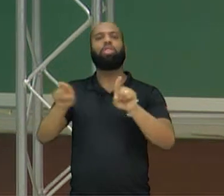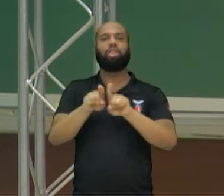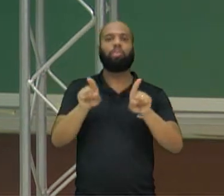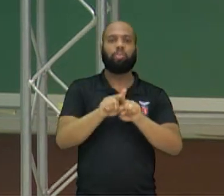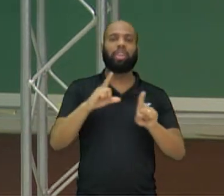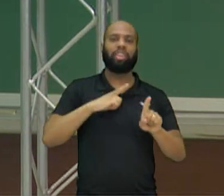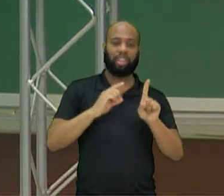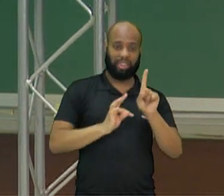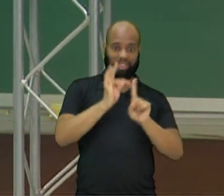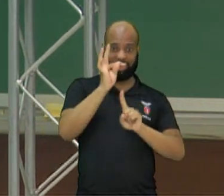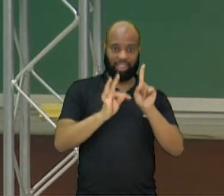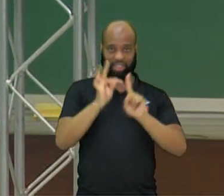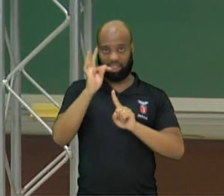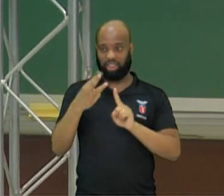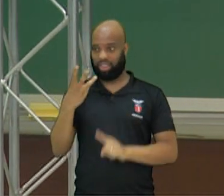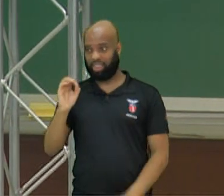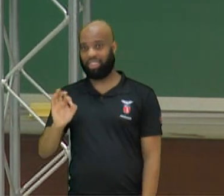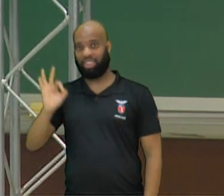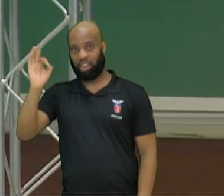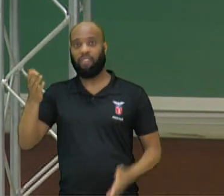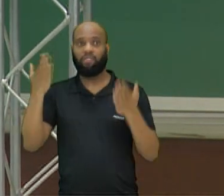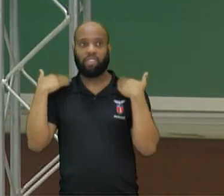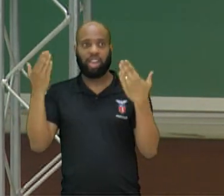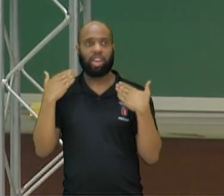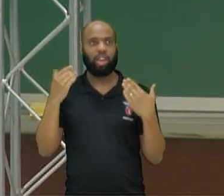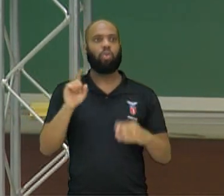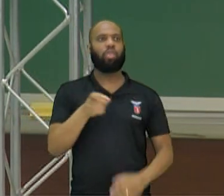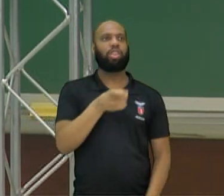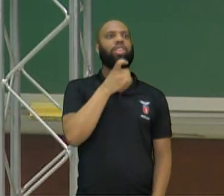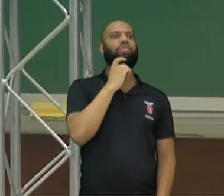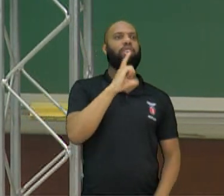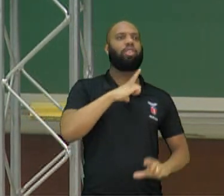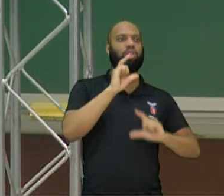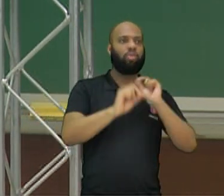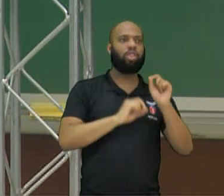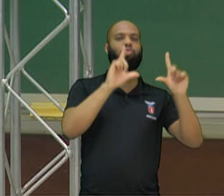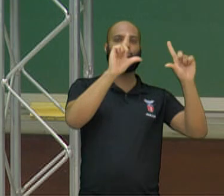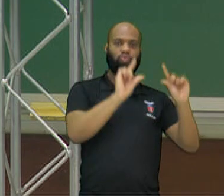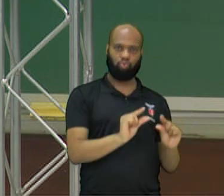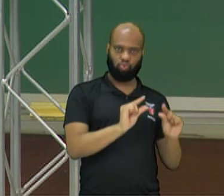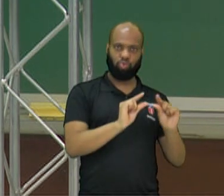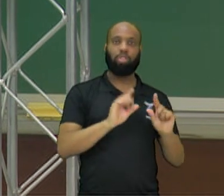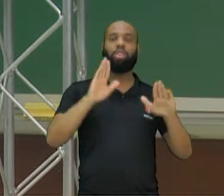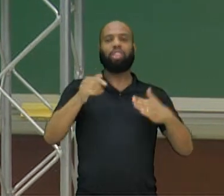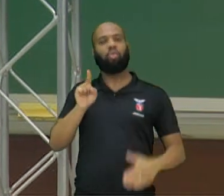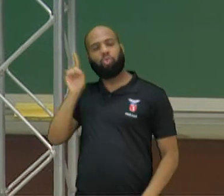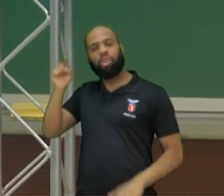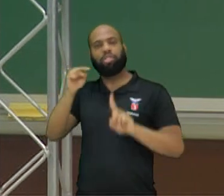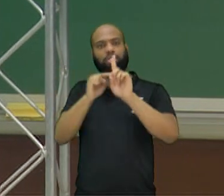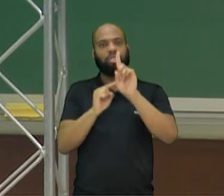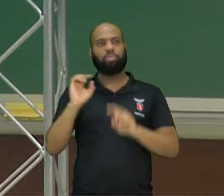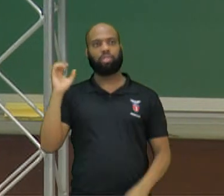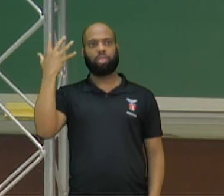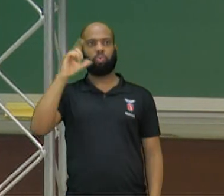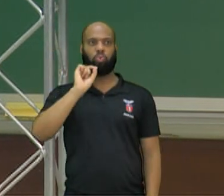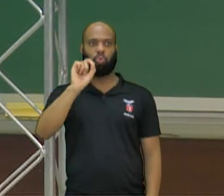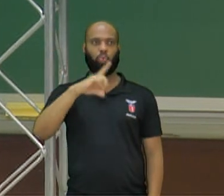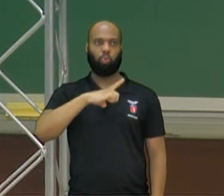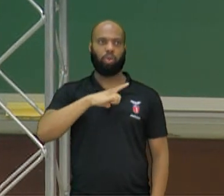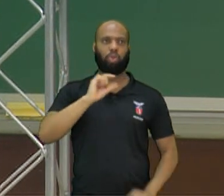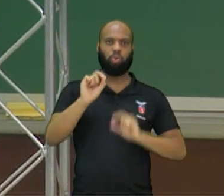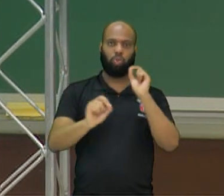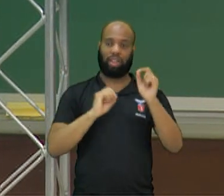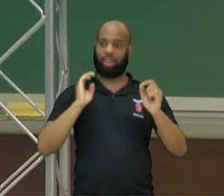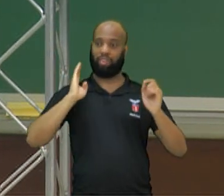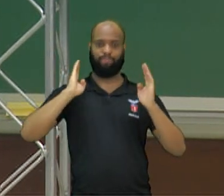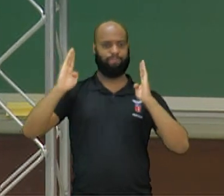30 graus no verão. Então, o que a gente vai perceber do clima subtropical? Ele é um tipo climático que está entre